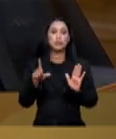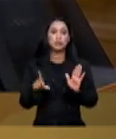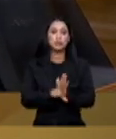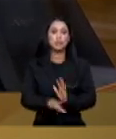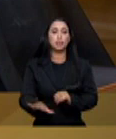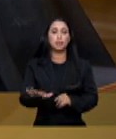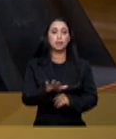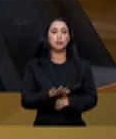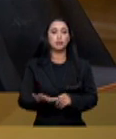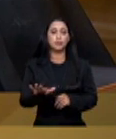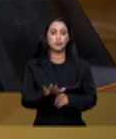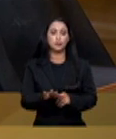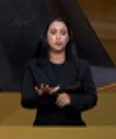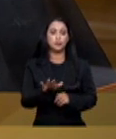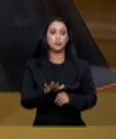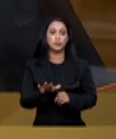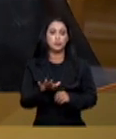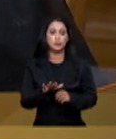geral